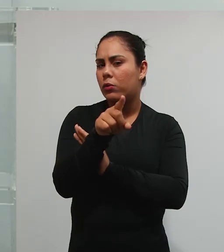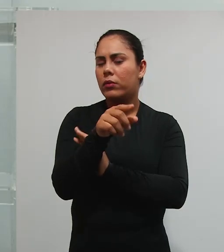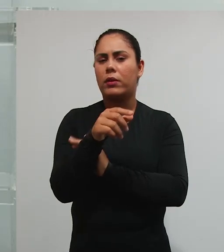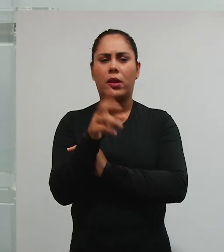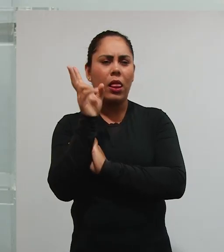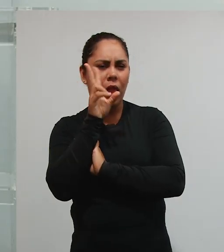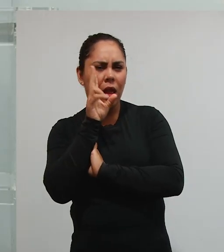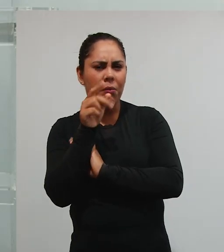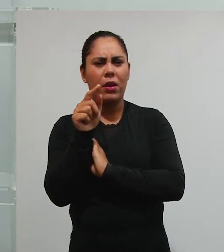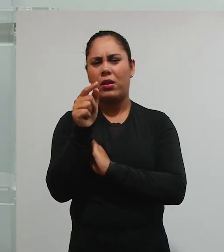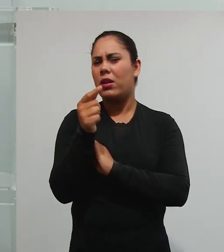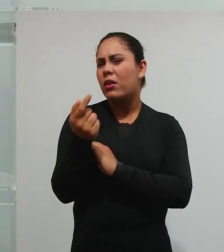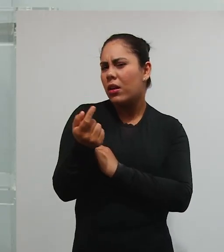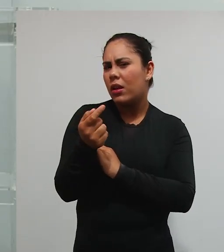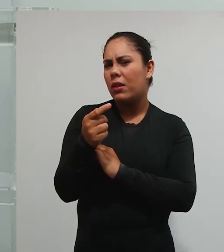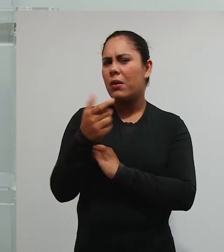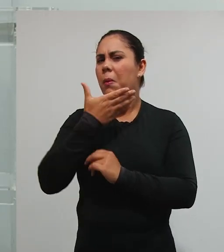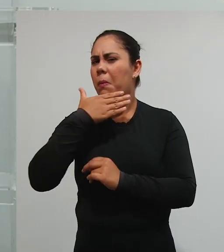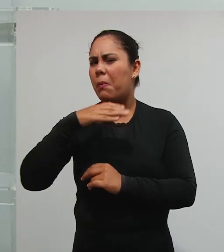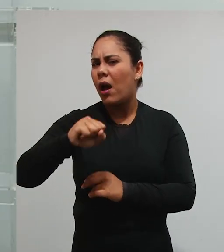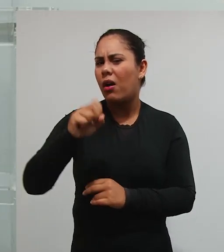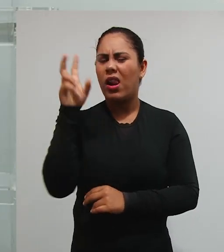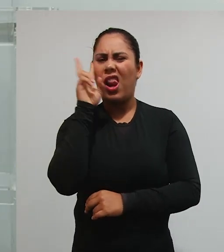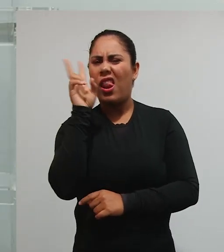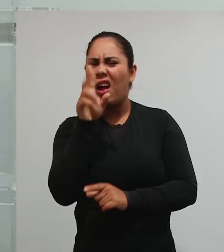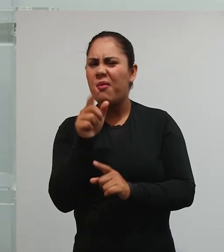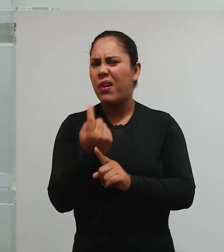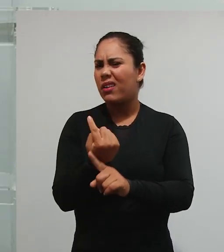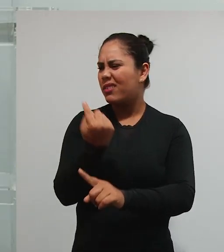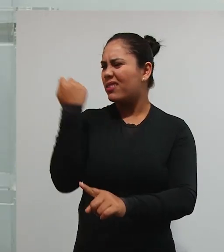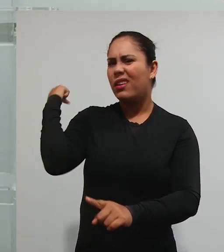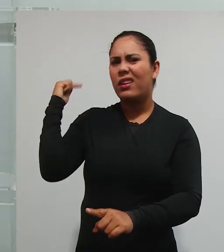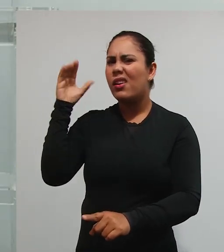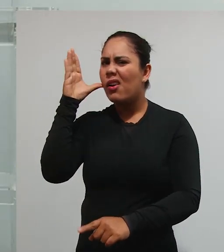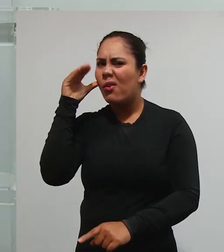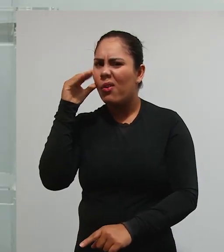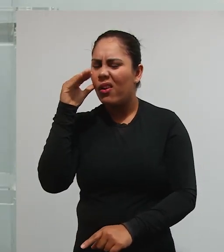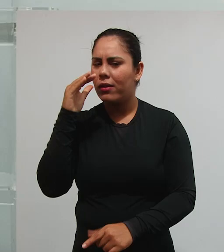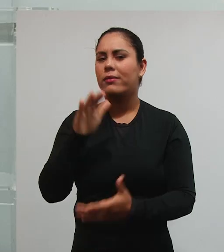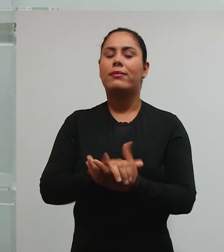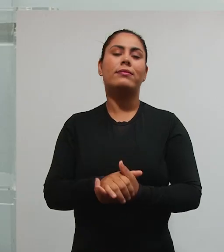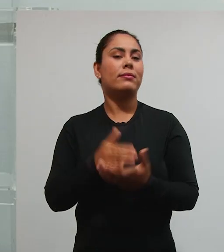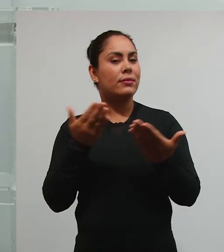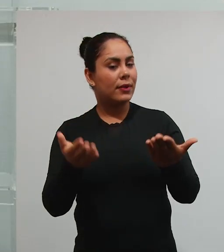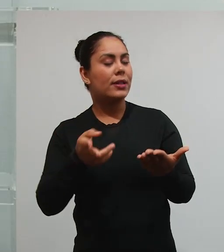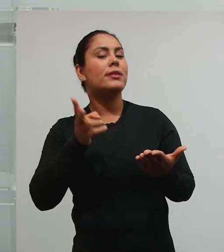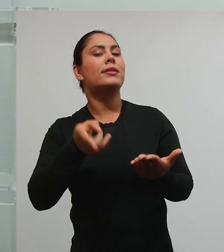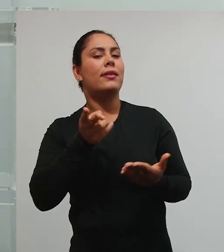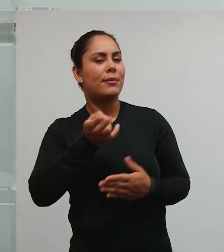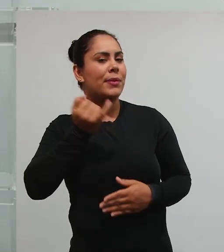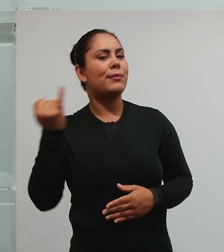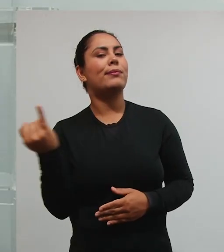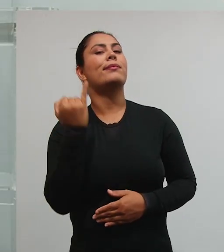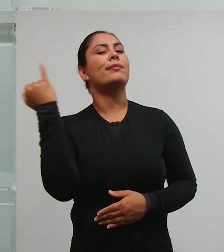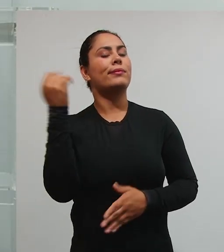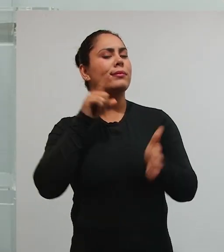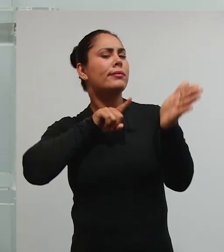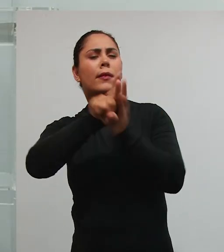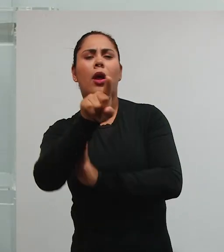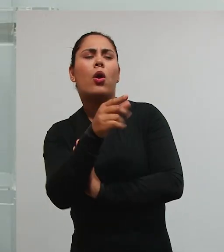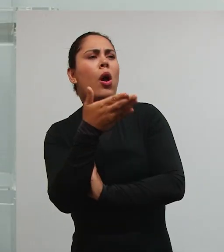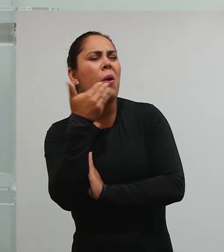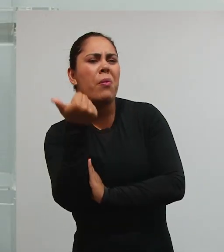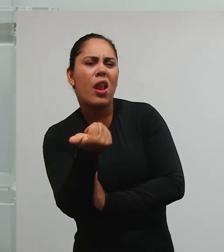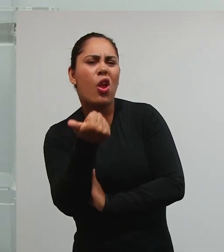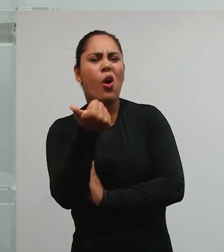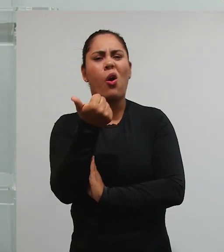perguntar. Lembra, né? Lá do Paulinho Freire? Né? Lá da curiosidade. Então, é sempre importante você perguntar qual